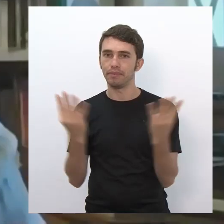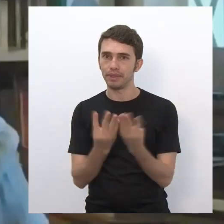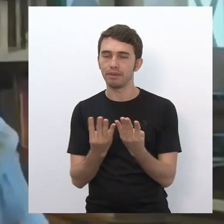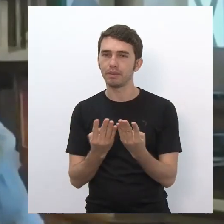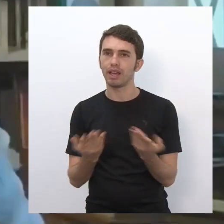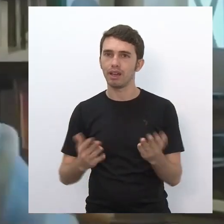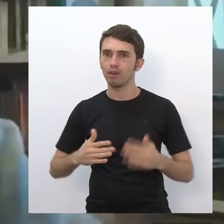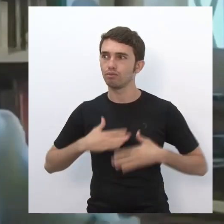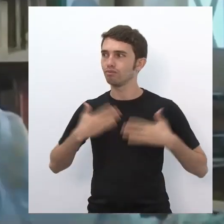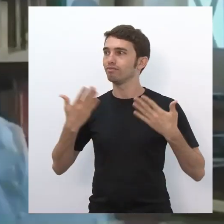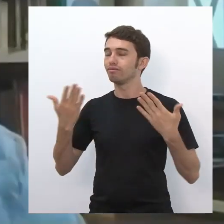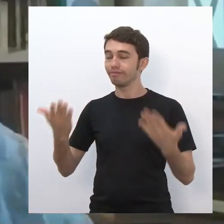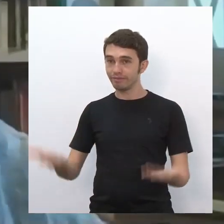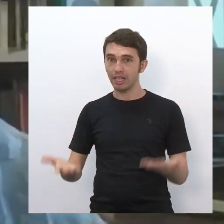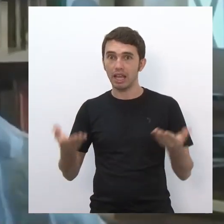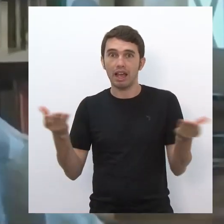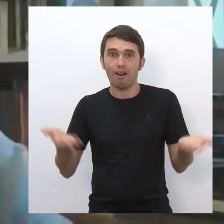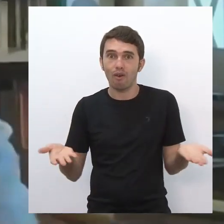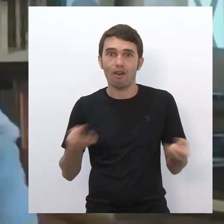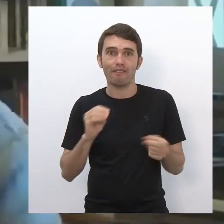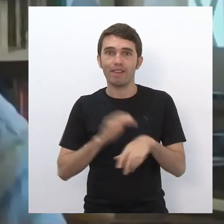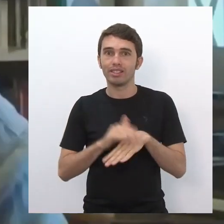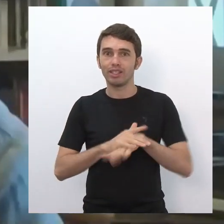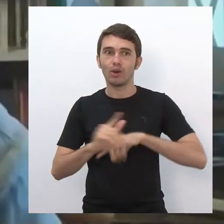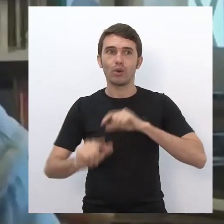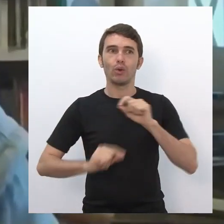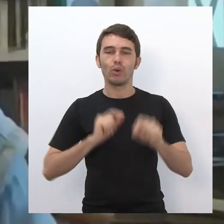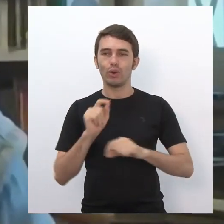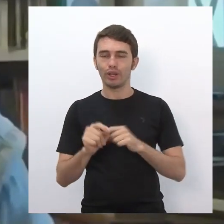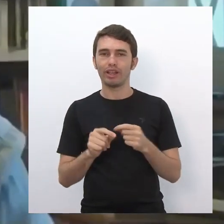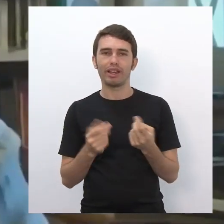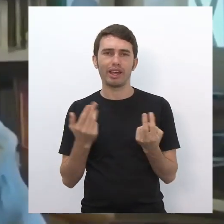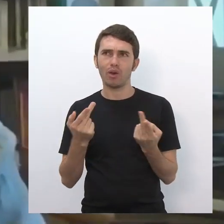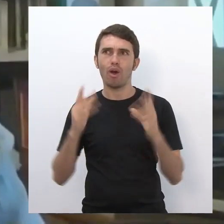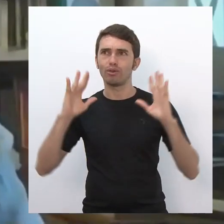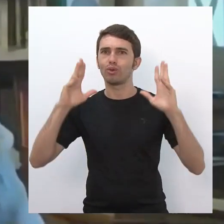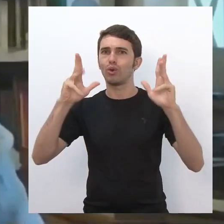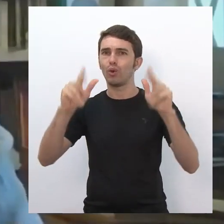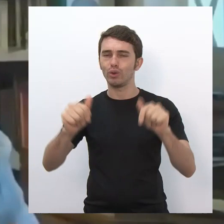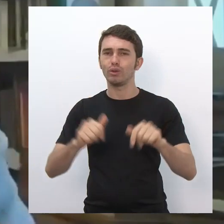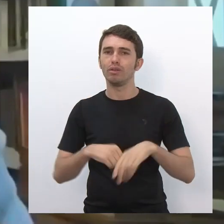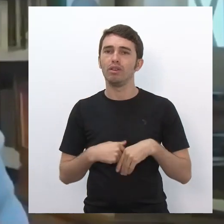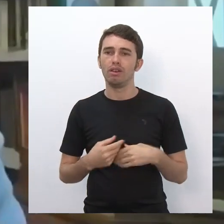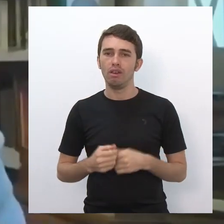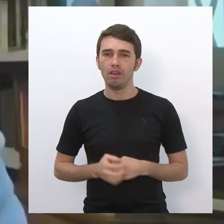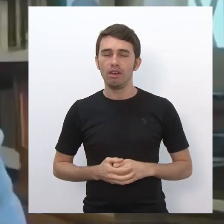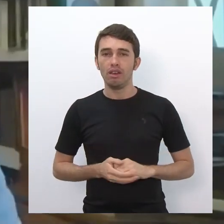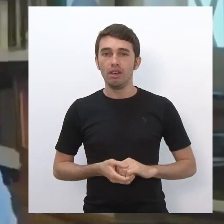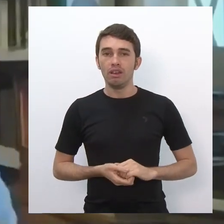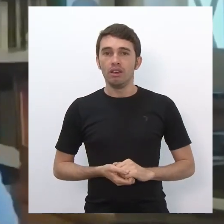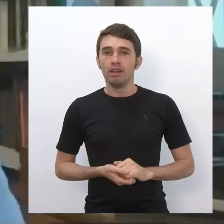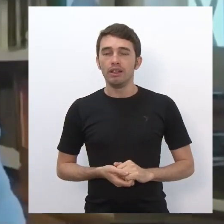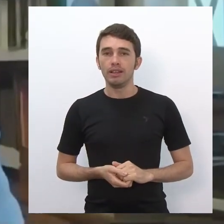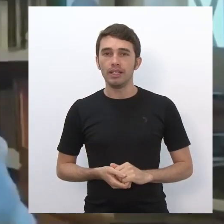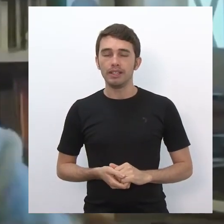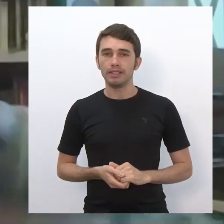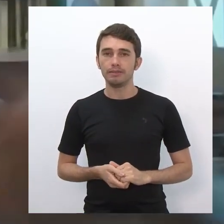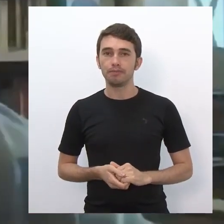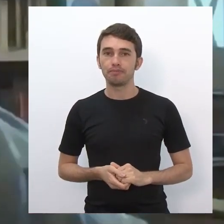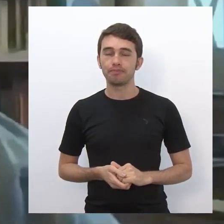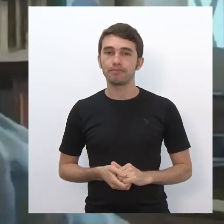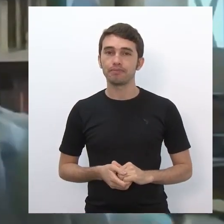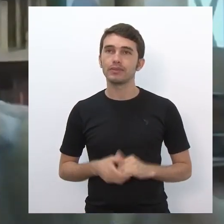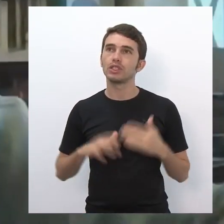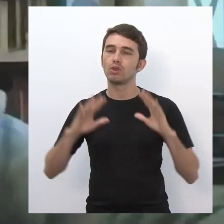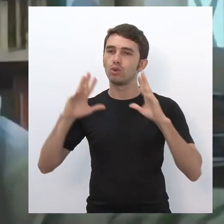como todo mundo, né? Falamos o que fazer agora, né? Com esses clubes de leitura, né? E com